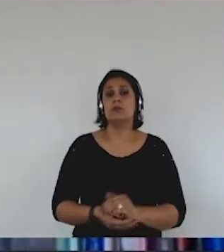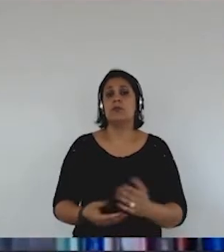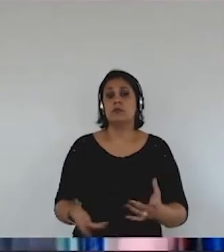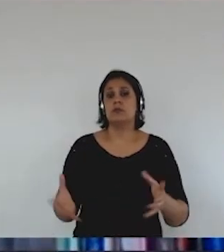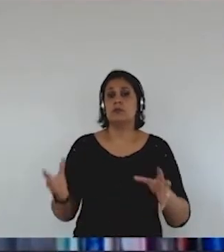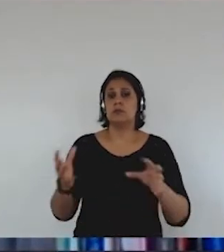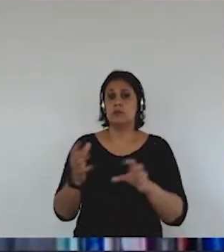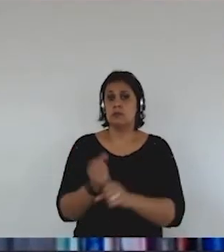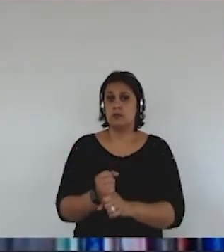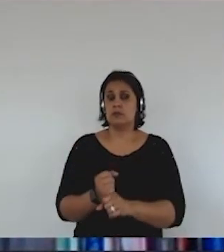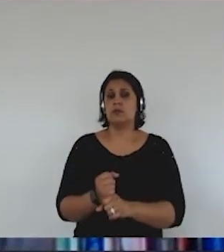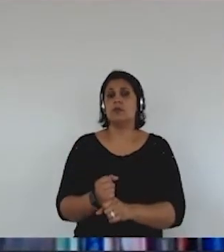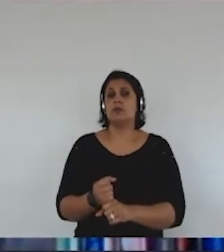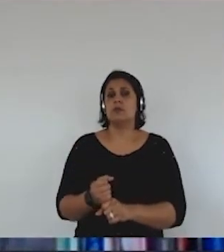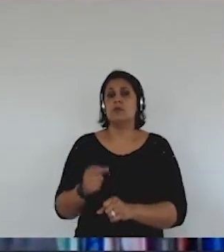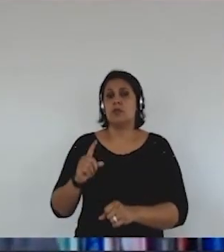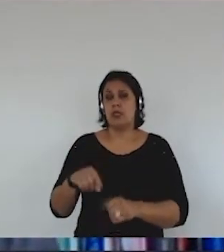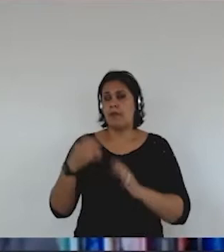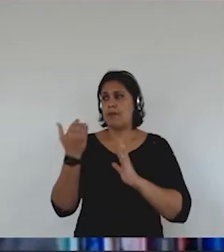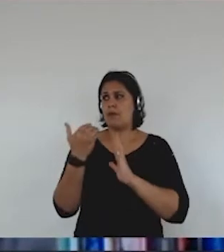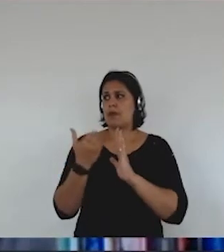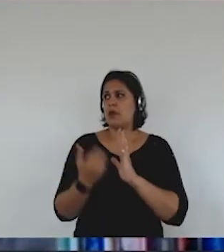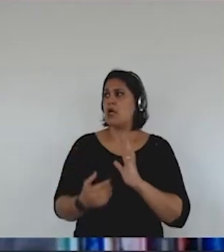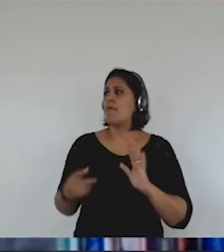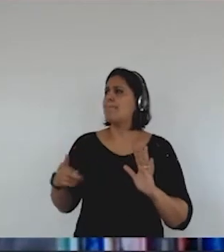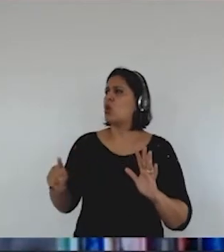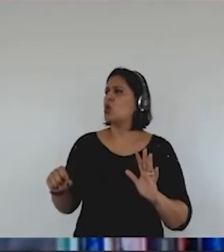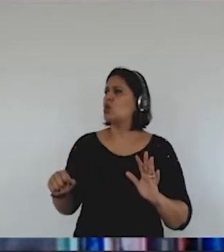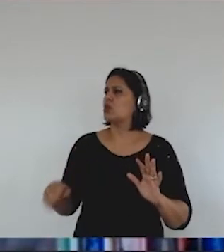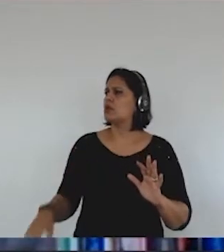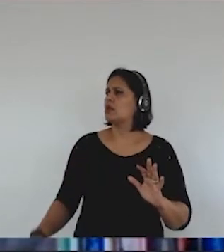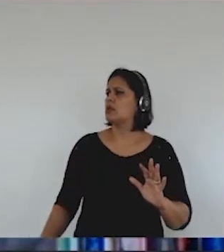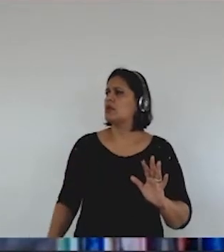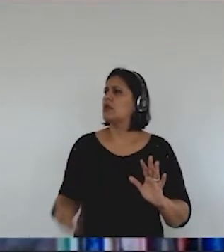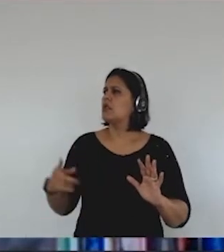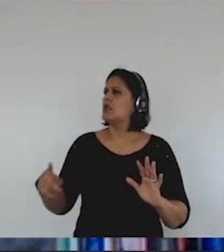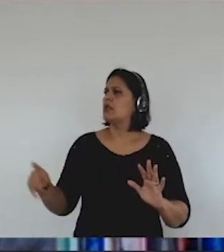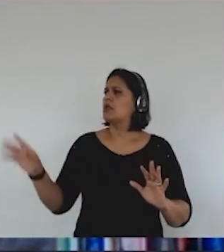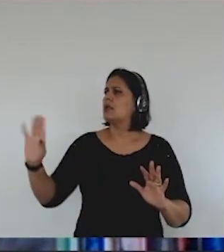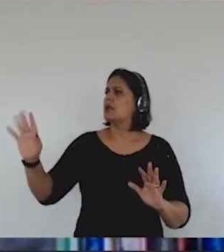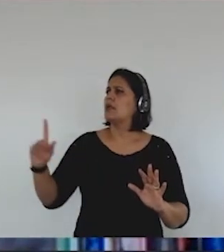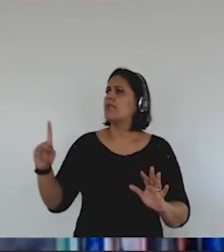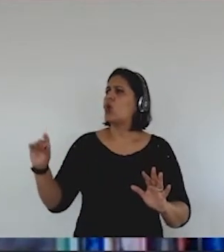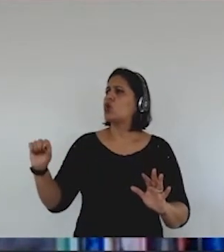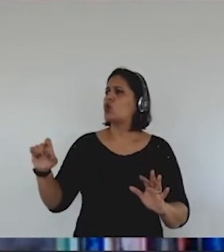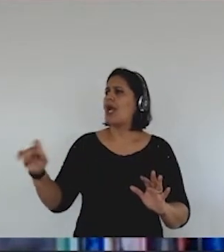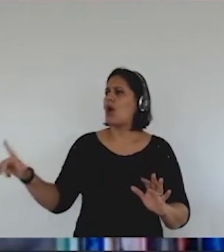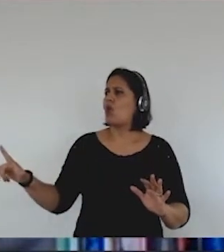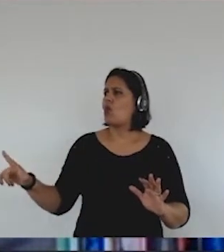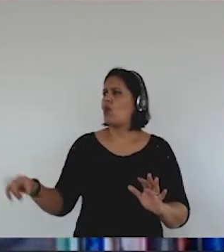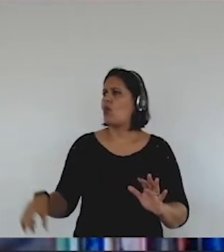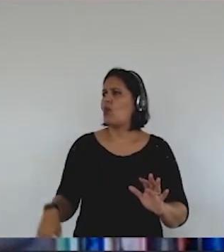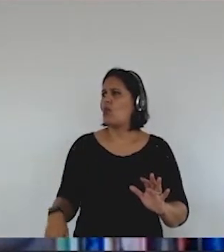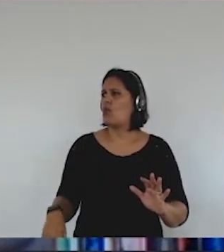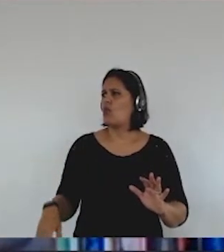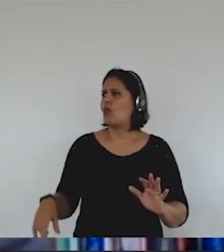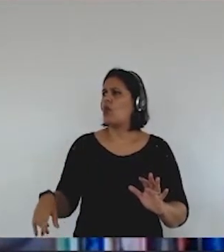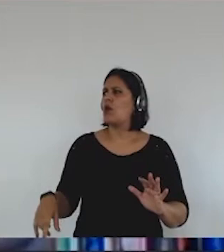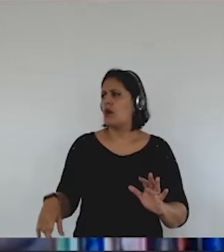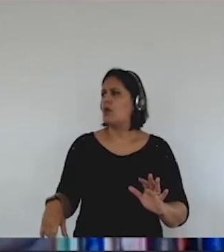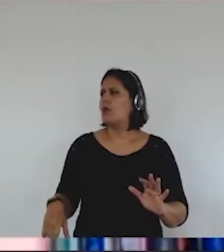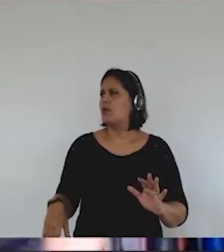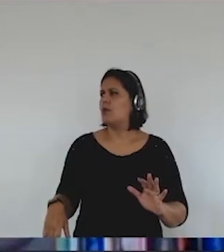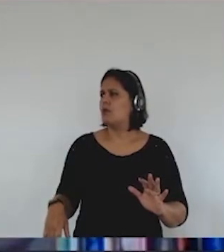essa avalanche normativa, que nós vivenciamos isso muito bem no Brasil, diante da pandemia. Eu dei só um exemplo da